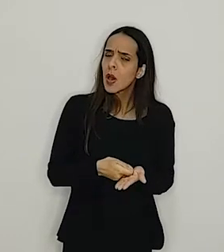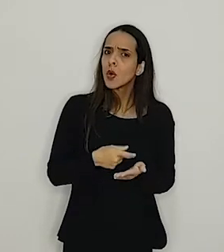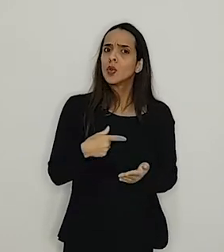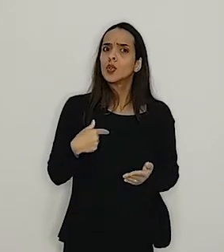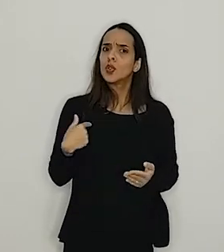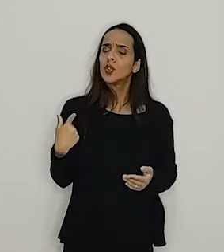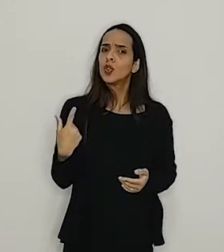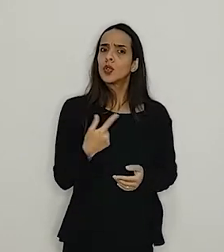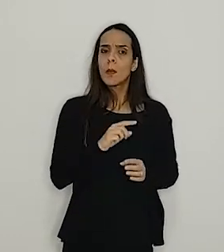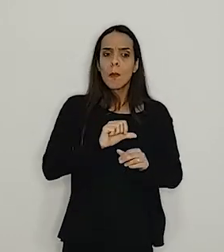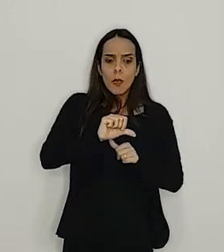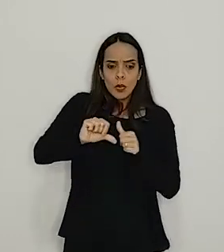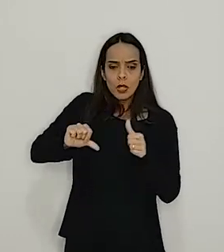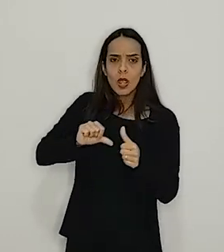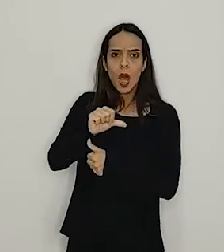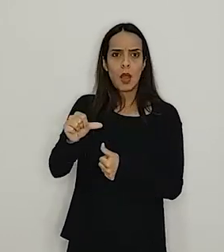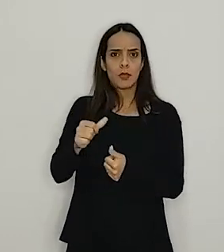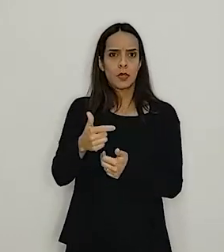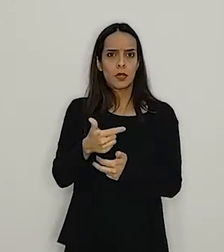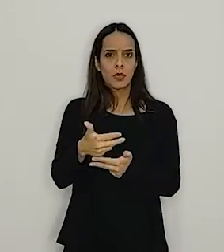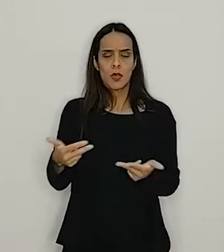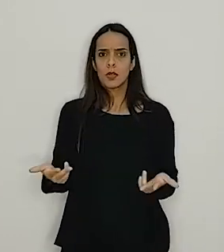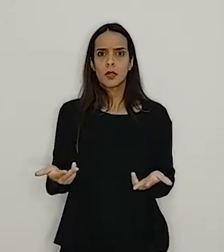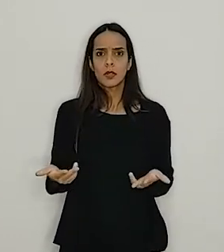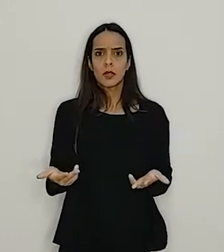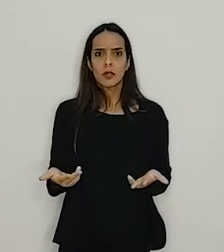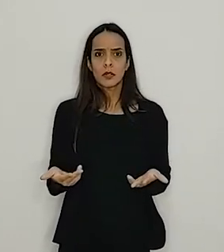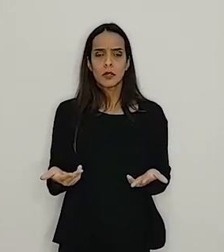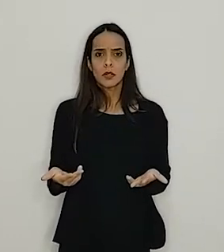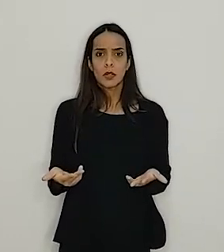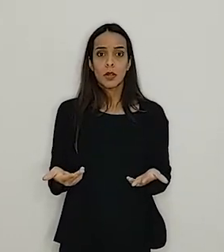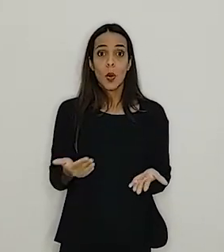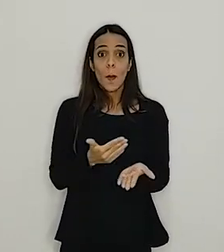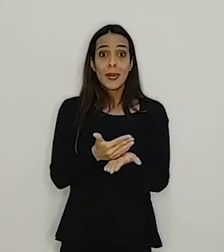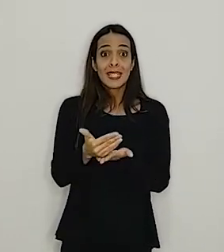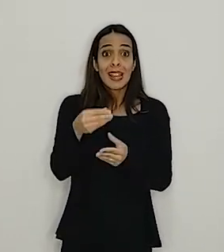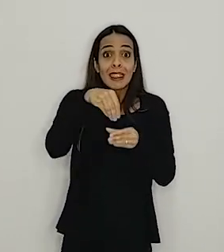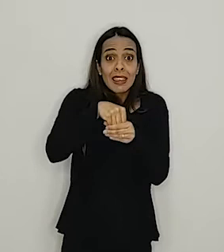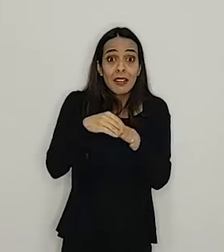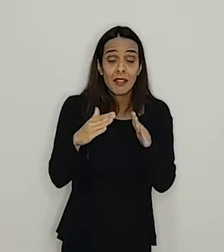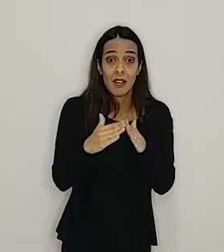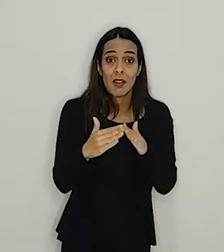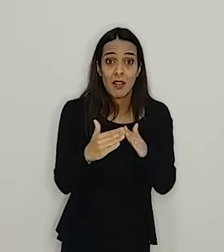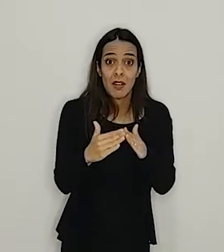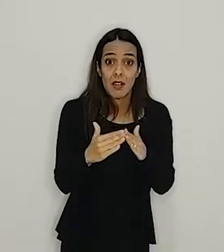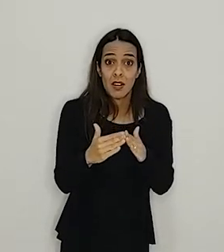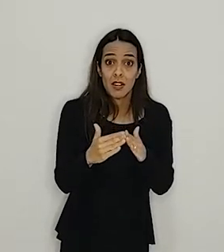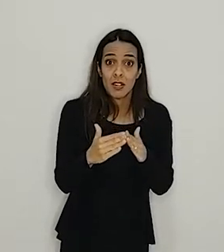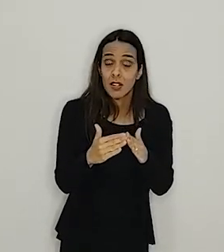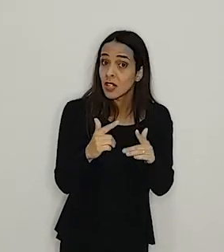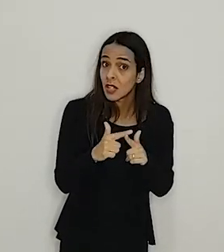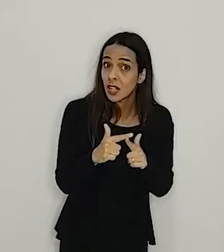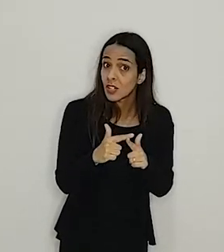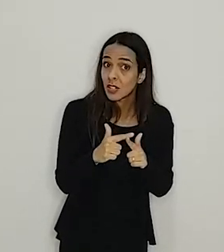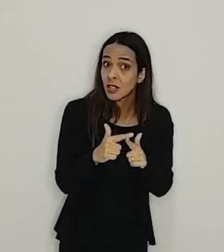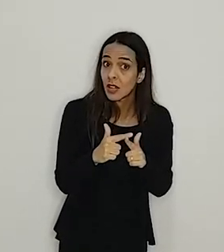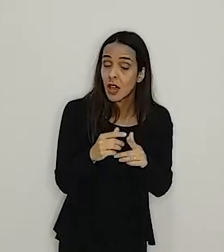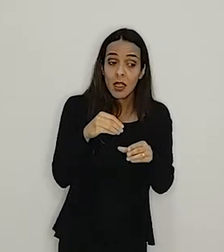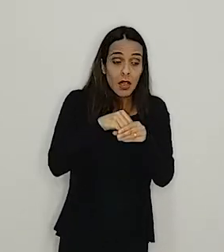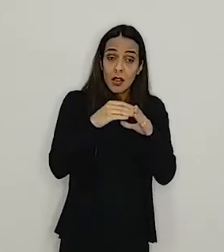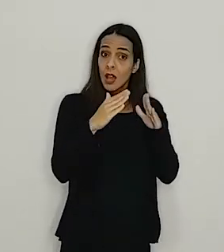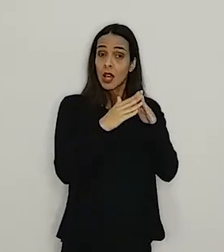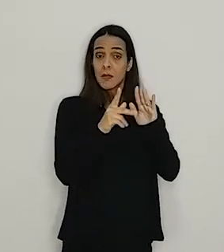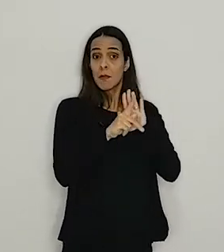essa realidade dentro do mundo. De mudarmos essa realidade a começar dentro da nossa igreja, a começar dentro da